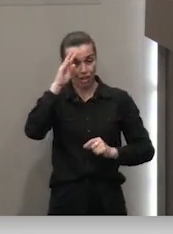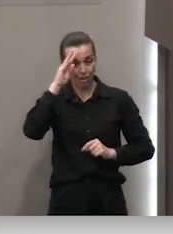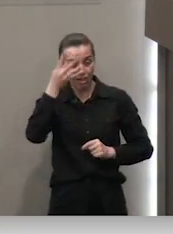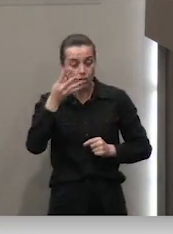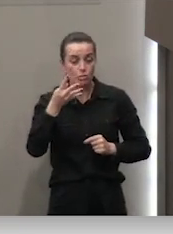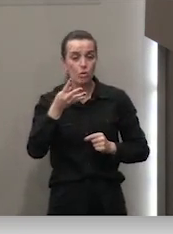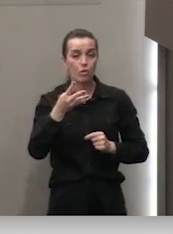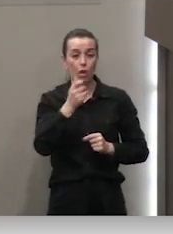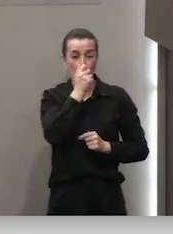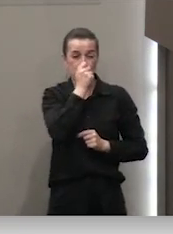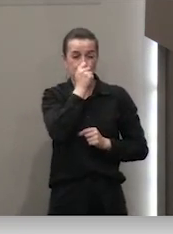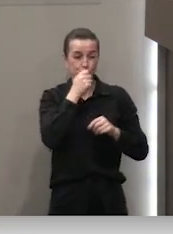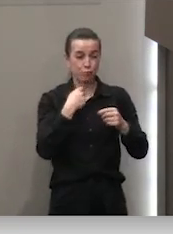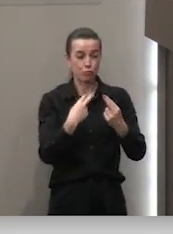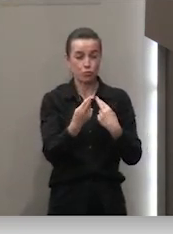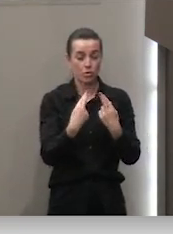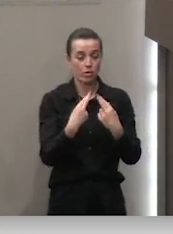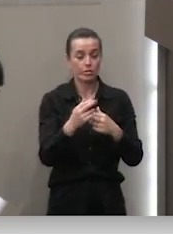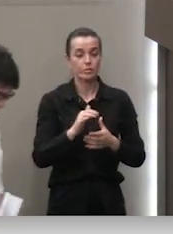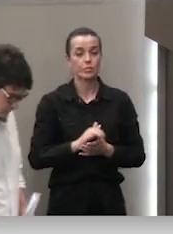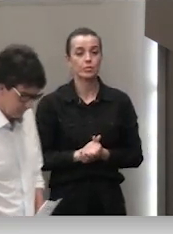hoje na mobilidade pública.